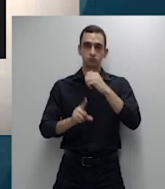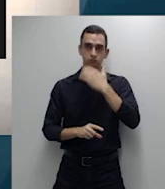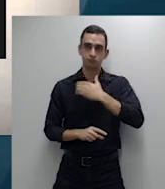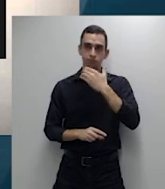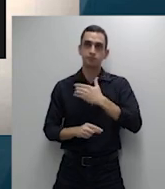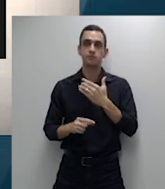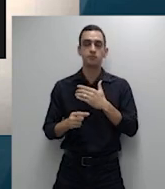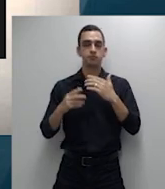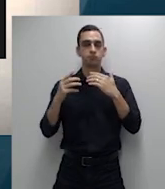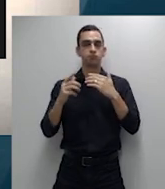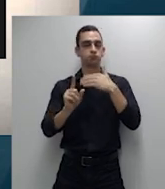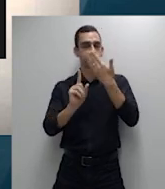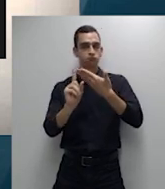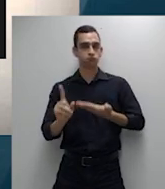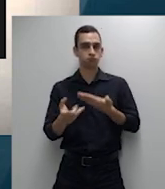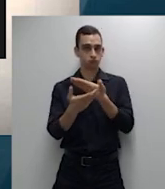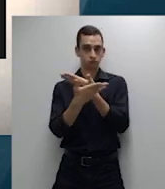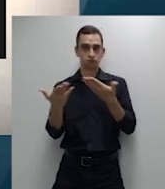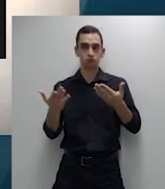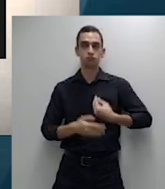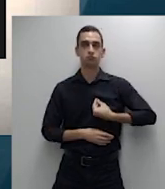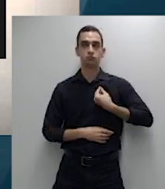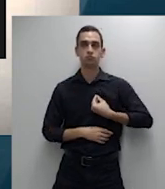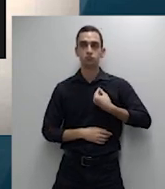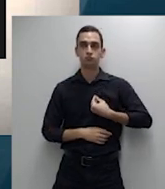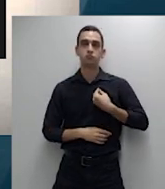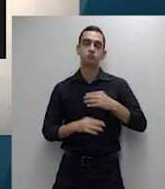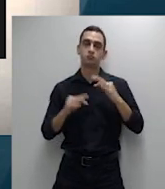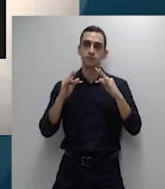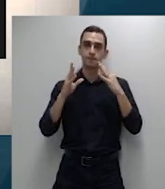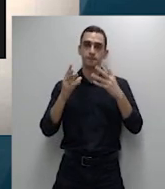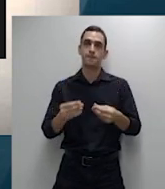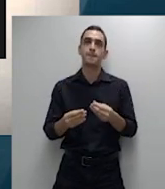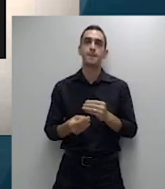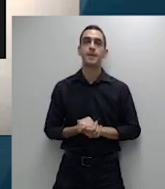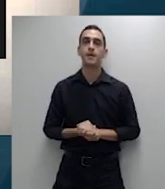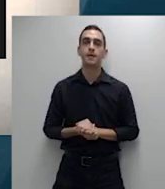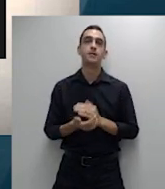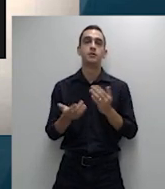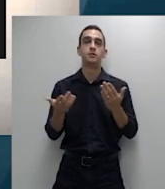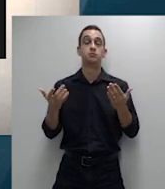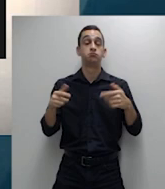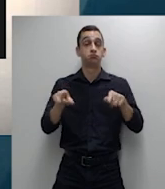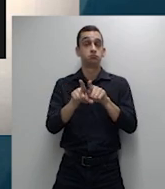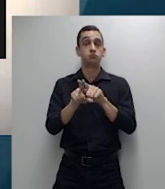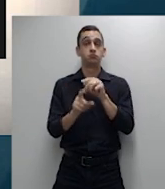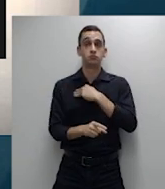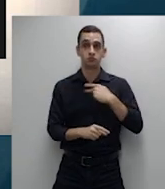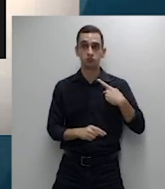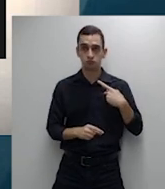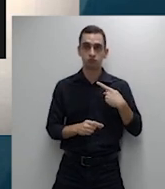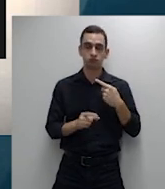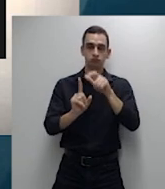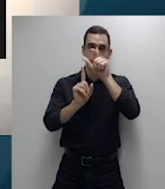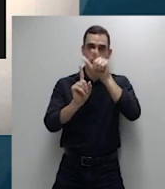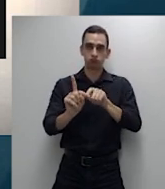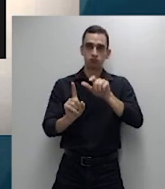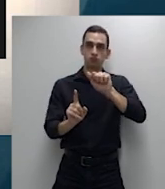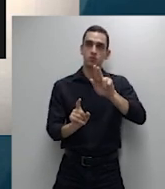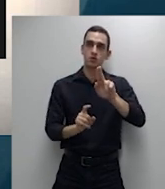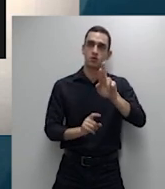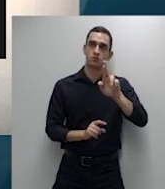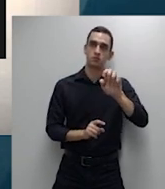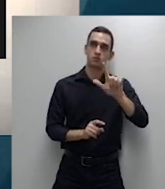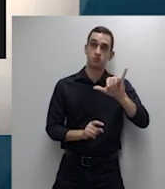todos os componentes da primeira turma mesmo Ministério Público hoje da pessoa do Dr Aurélio